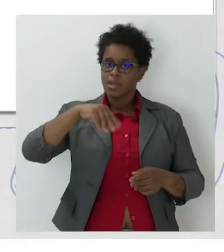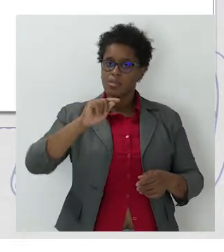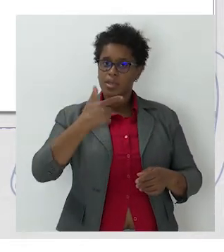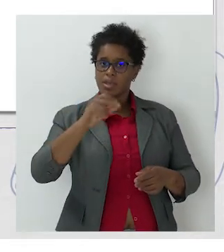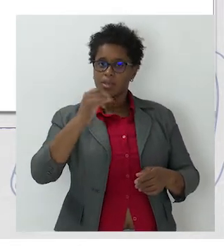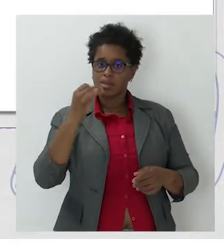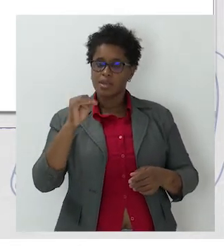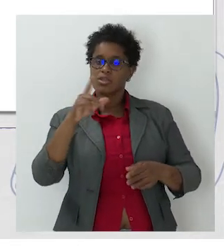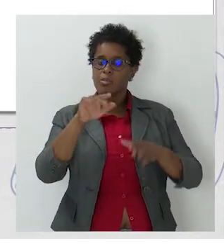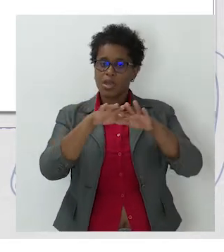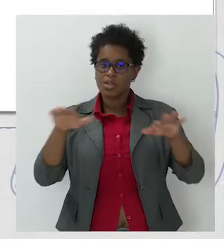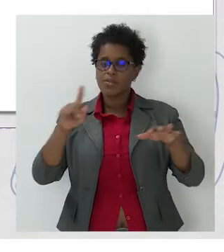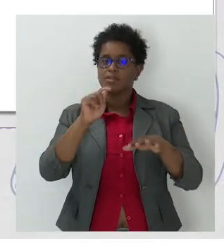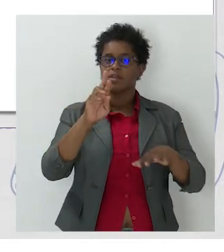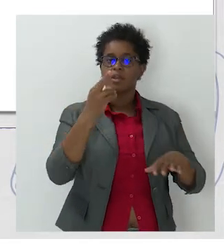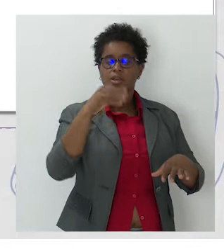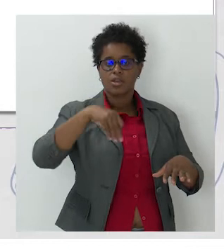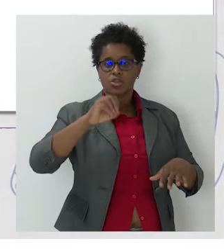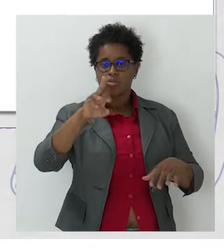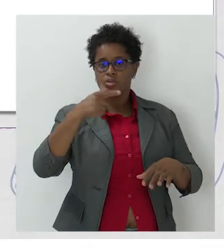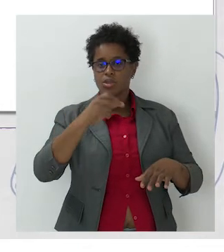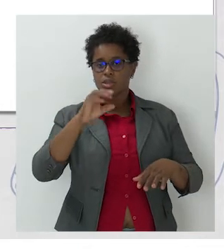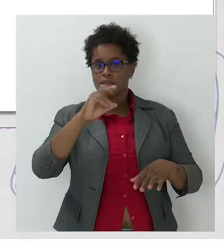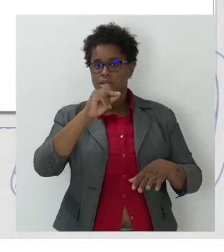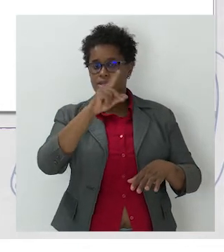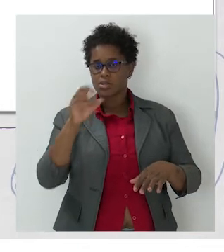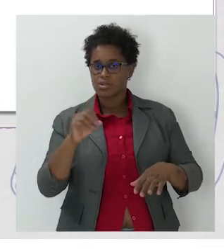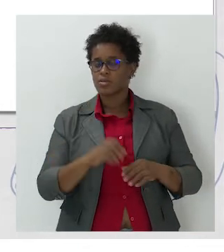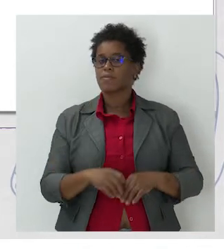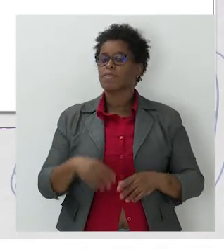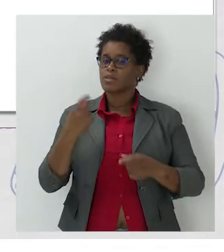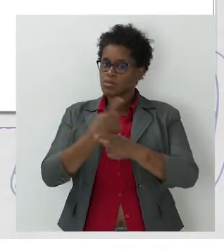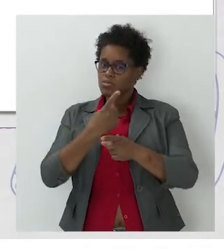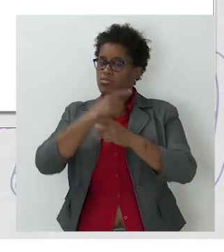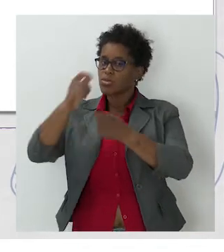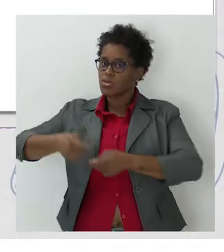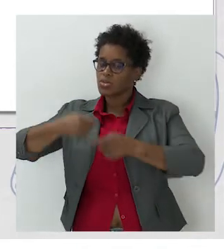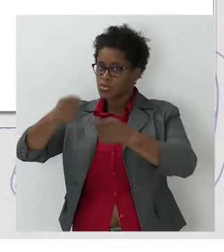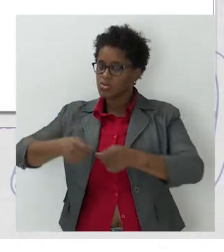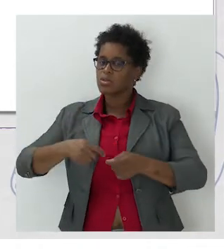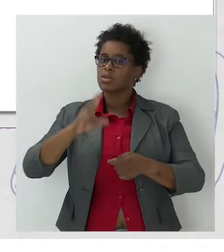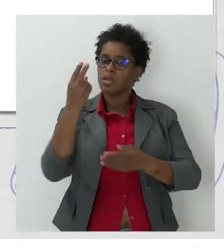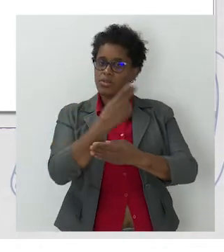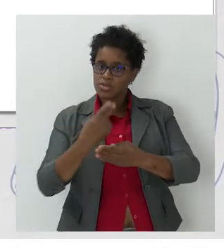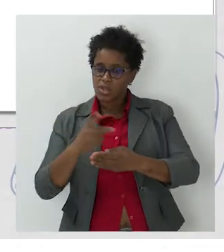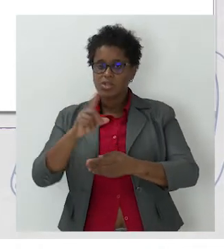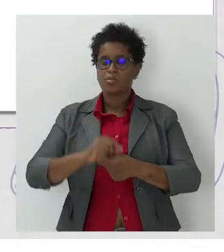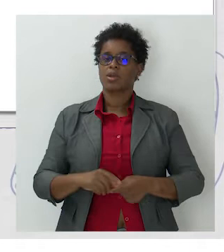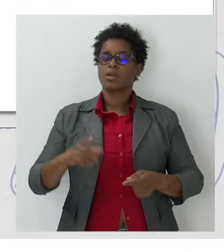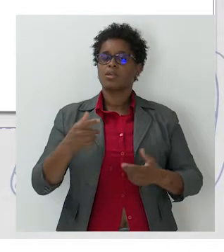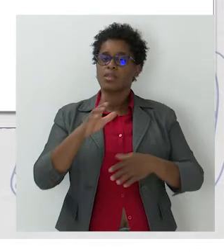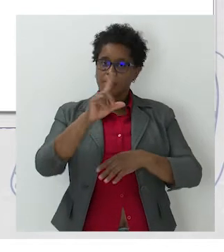nível da exportação dos excedentes agrícolas e artesanais.